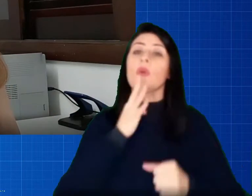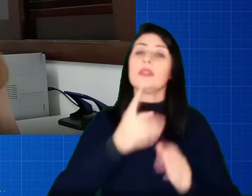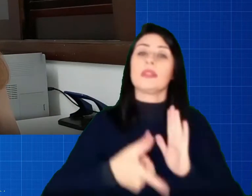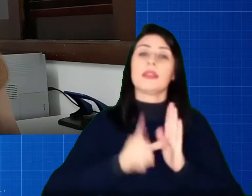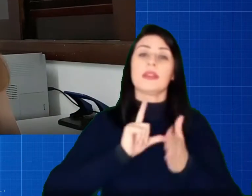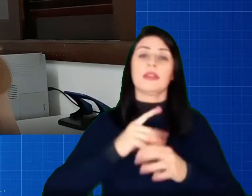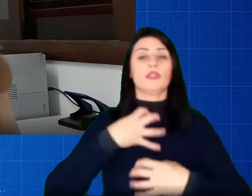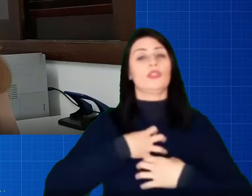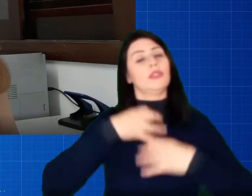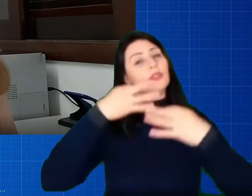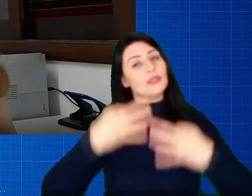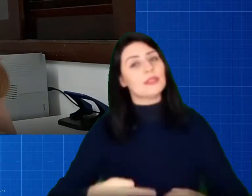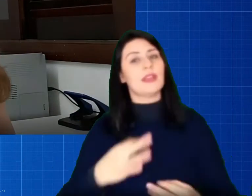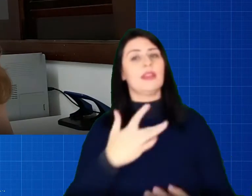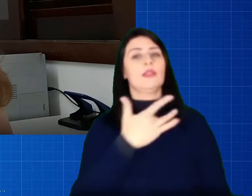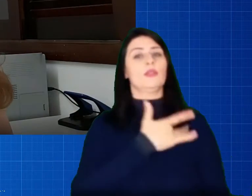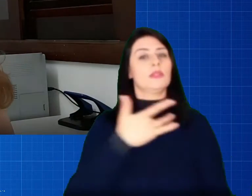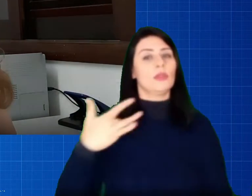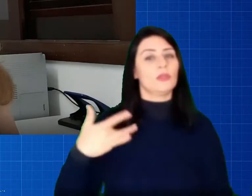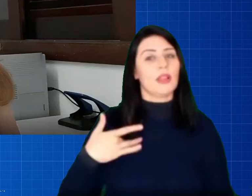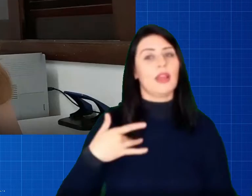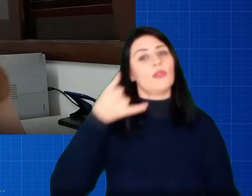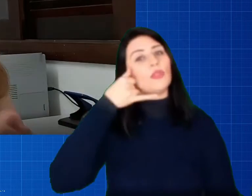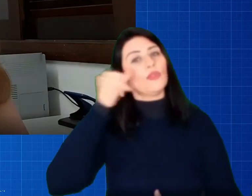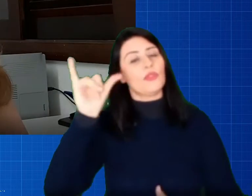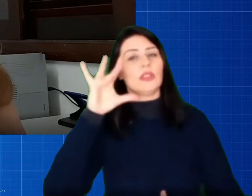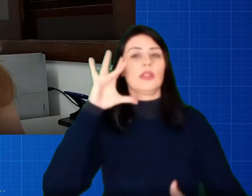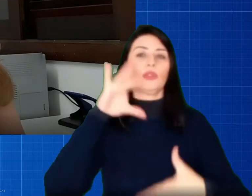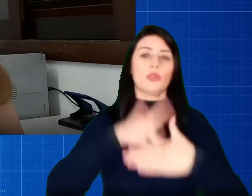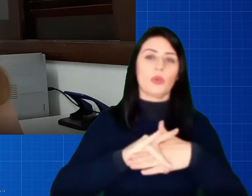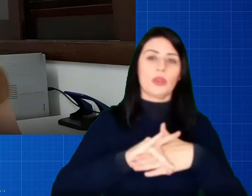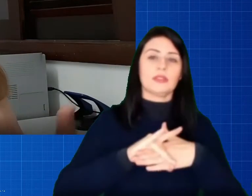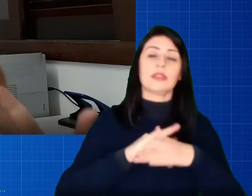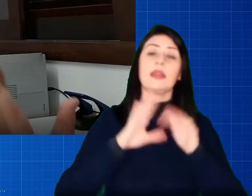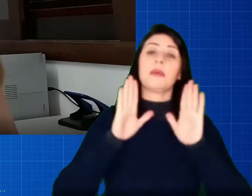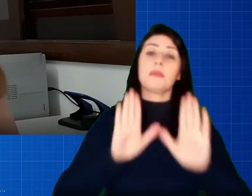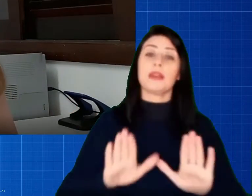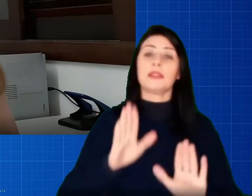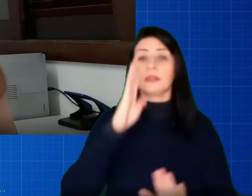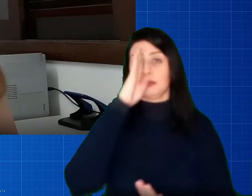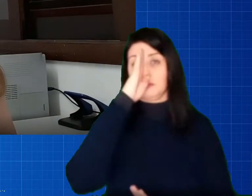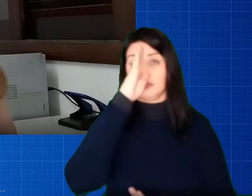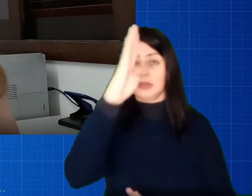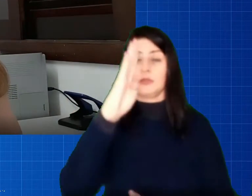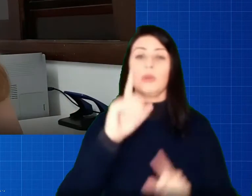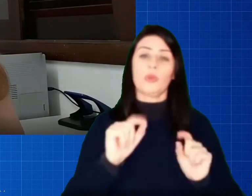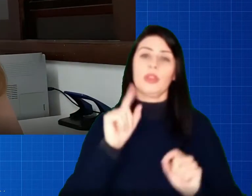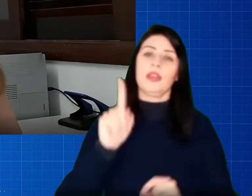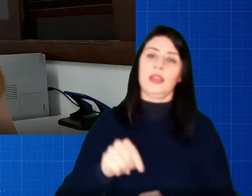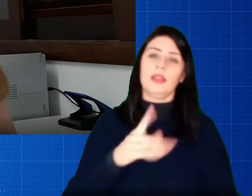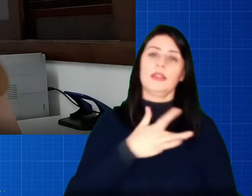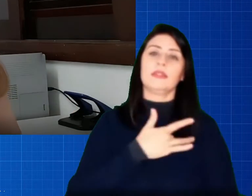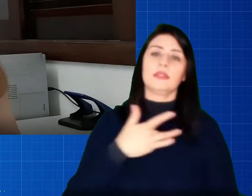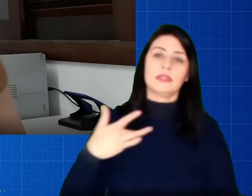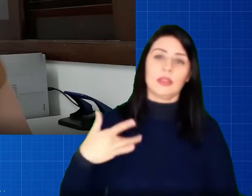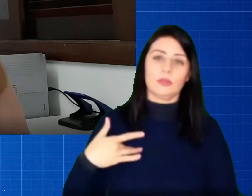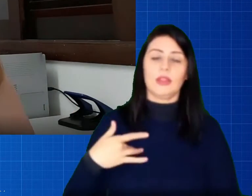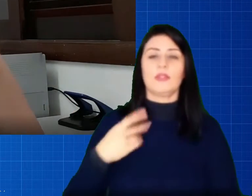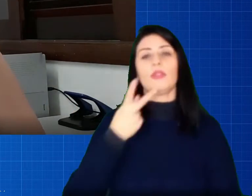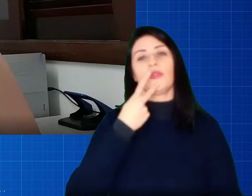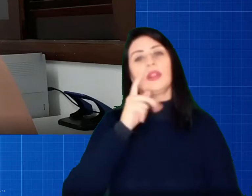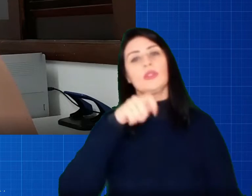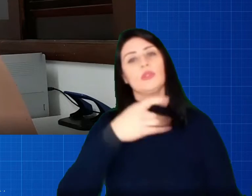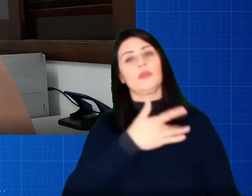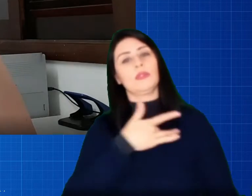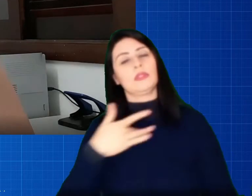certo, né? Ensinar um jeito saudável, prevenir as doenças, mas, acima de tudo, seja uma coisa saudável, falando da